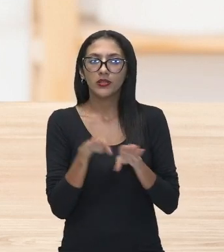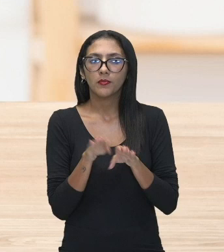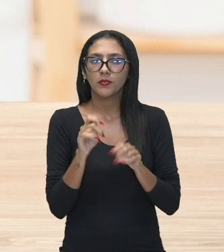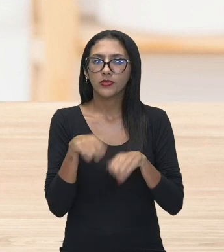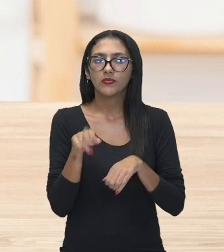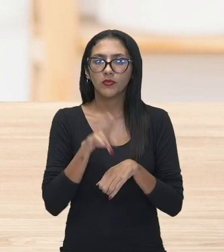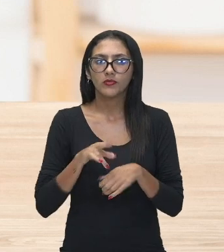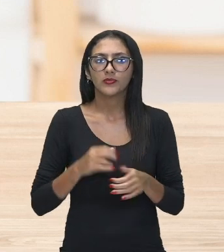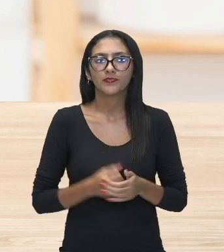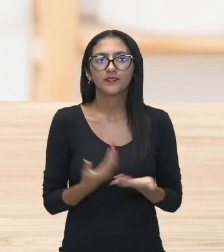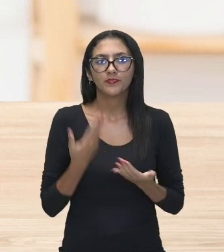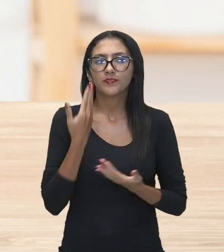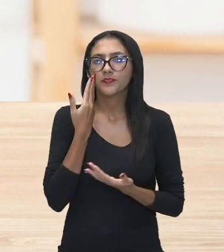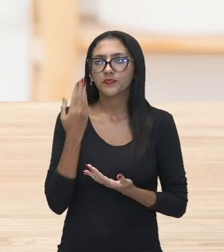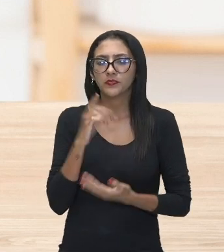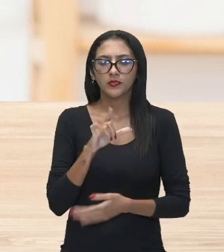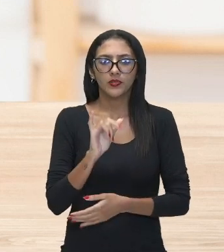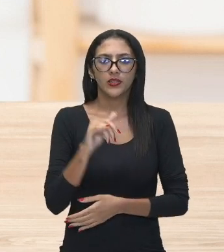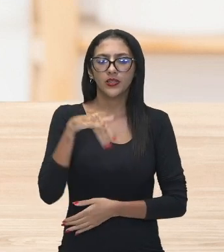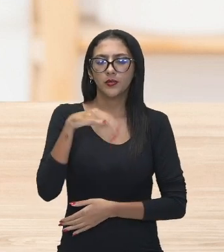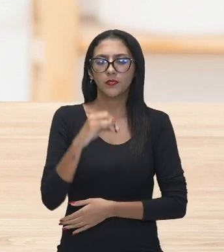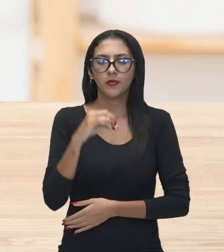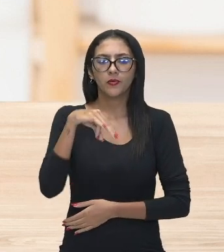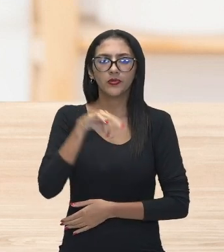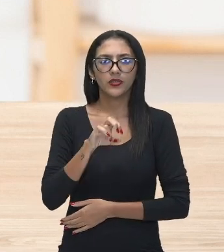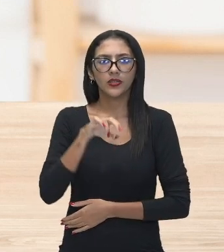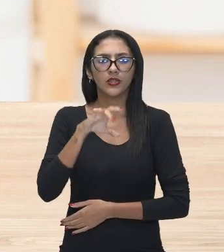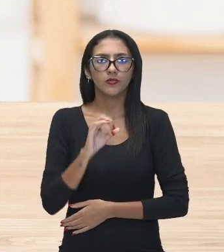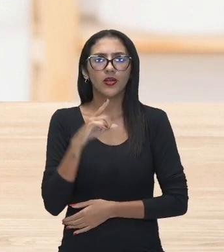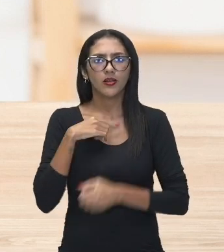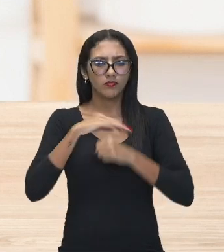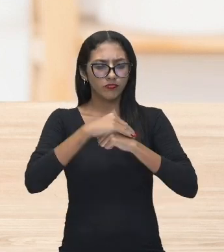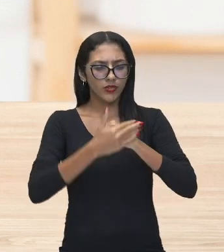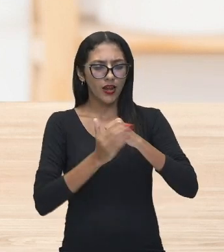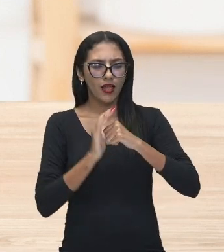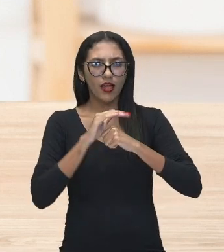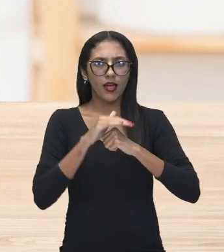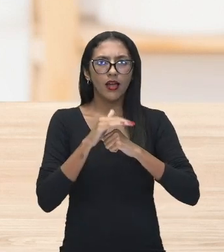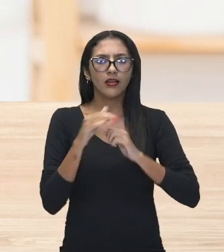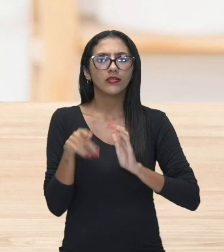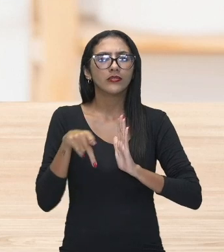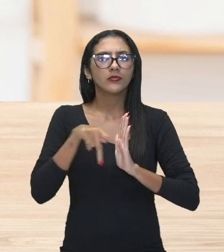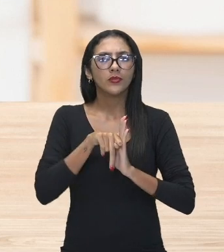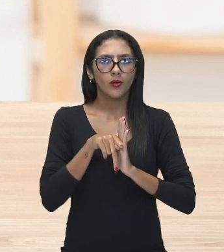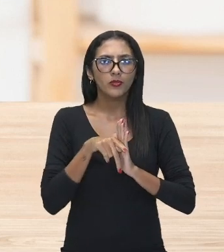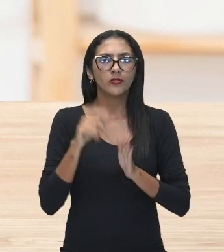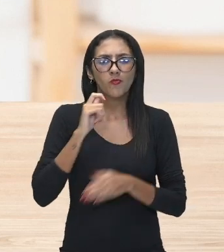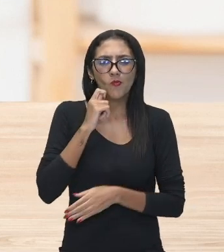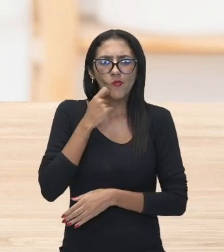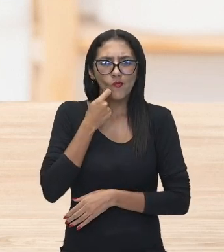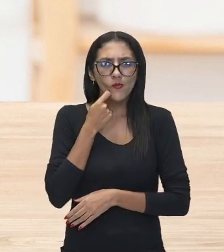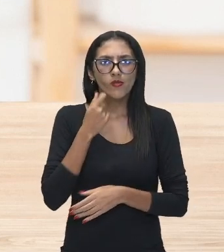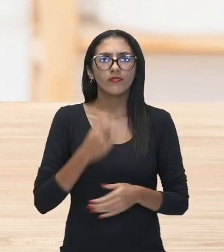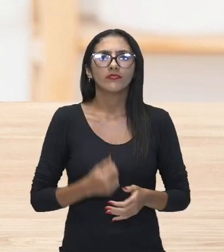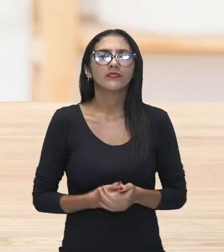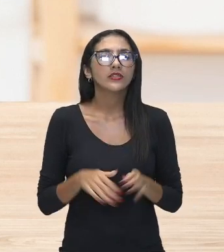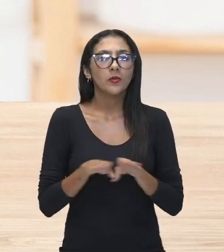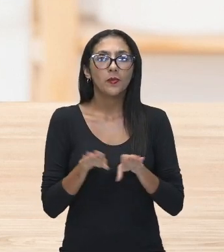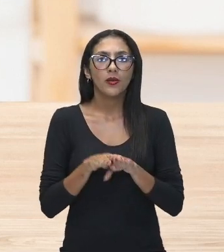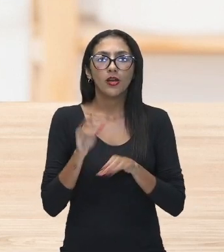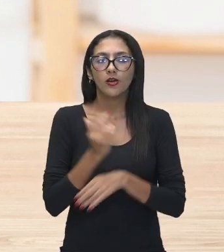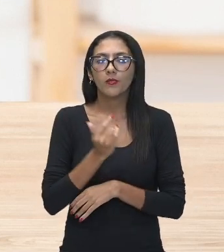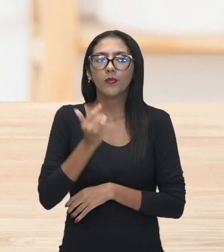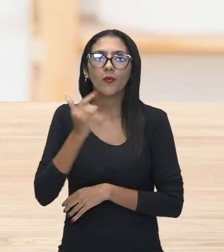o limoneno, que ele é um terpeno encontrado na casca do limão e da laranja. Um outro exemplo também dos terpenos é